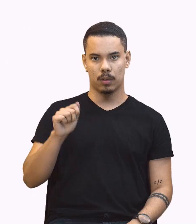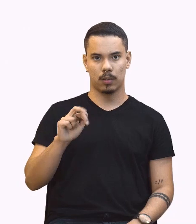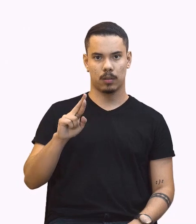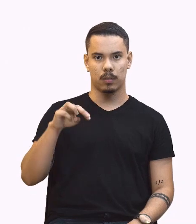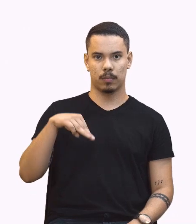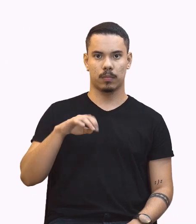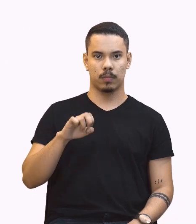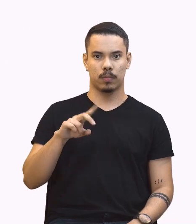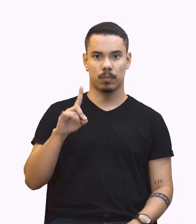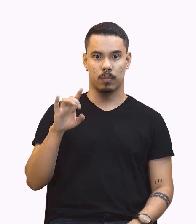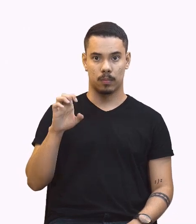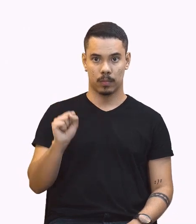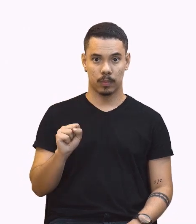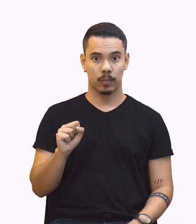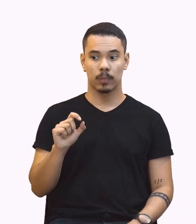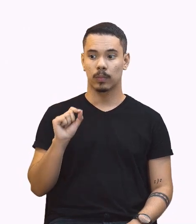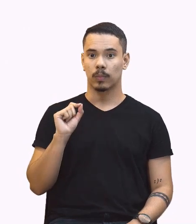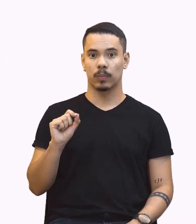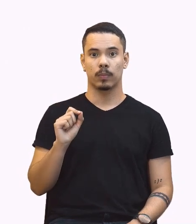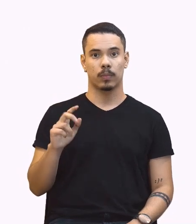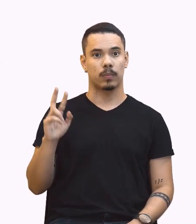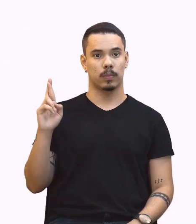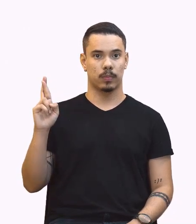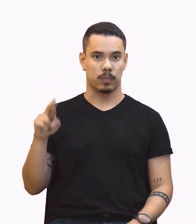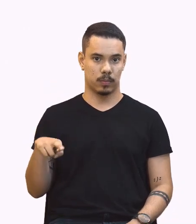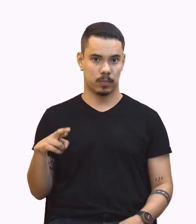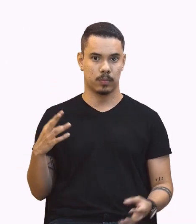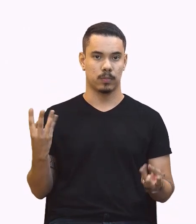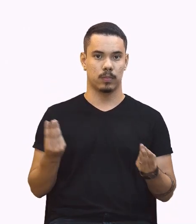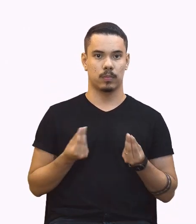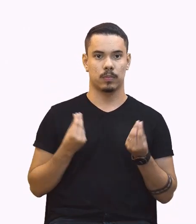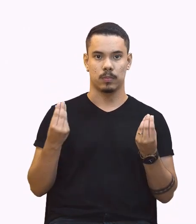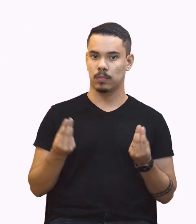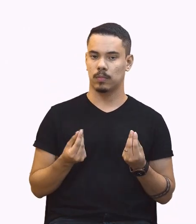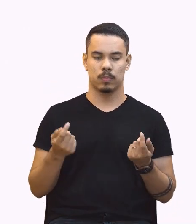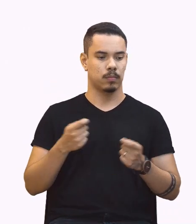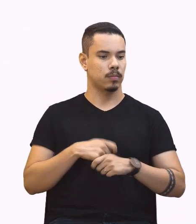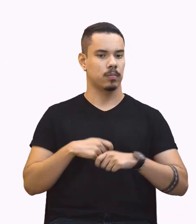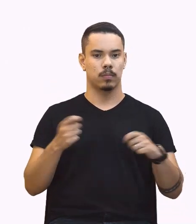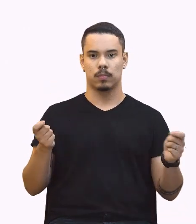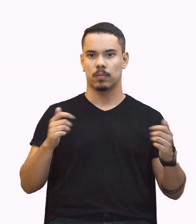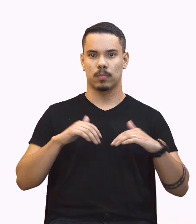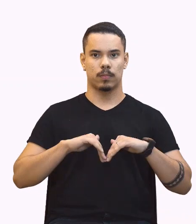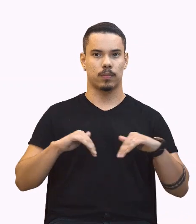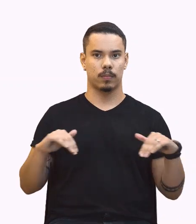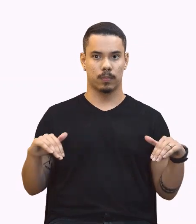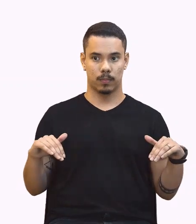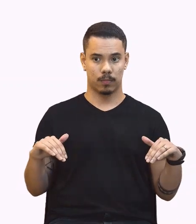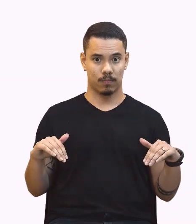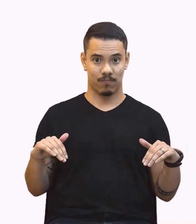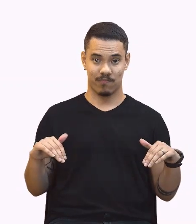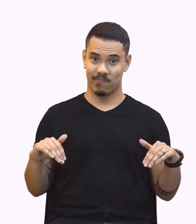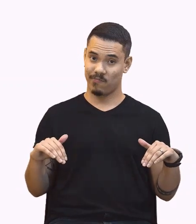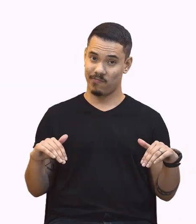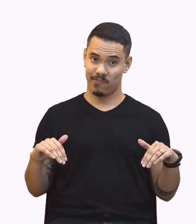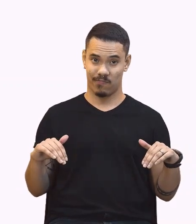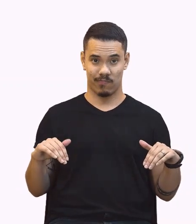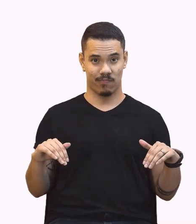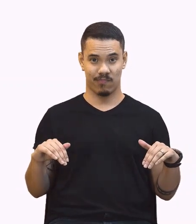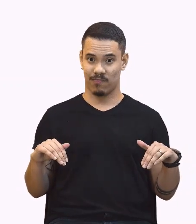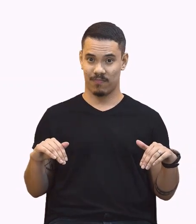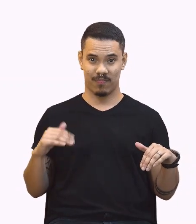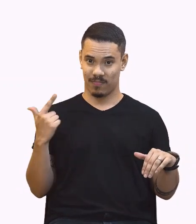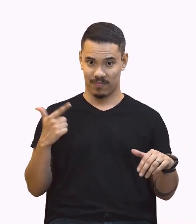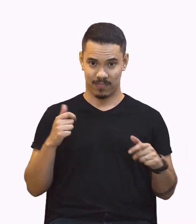que razão e sensação são inseparáveis? Será que Platão não faz nenhuma